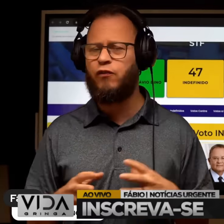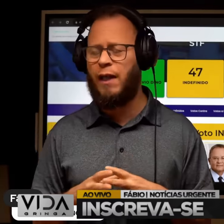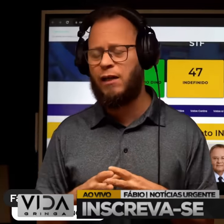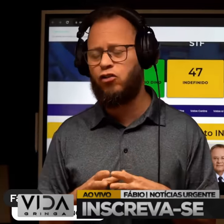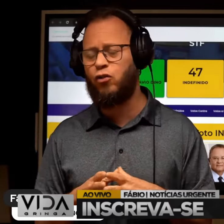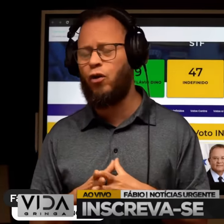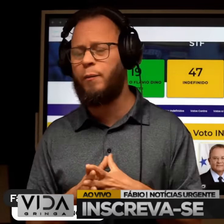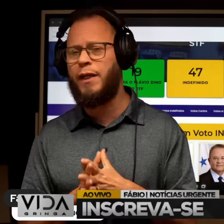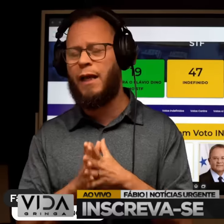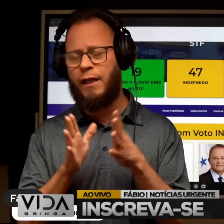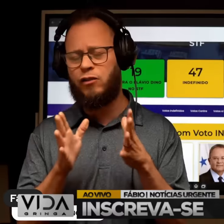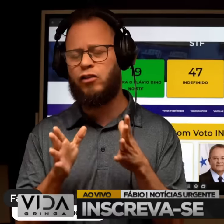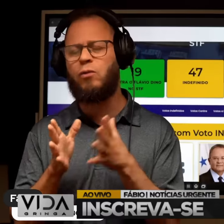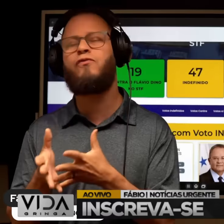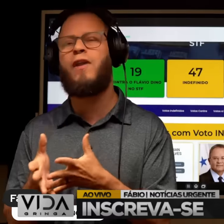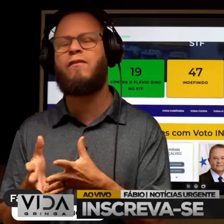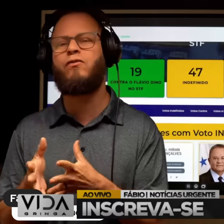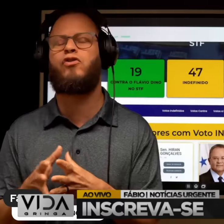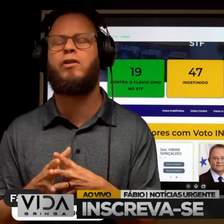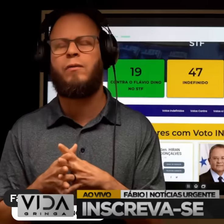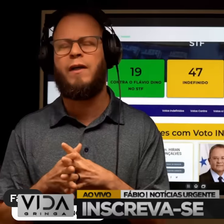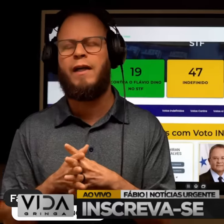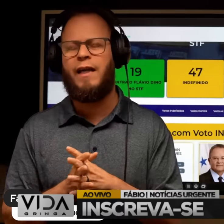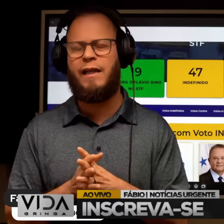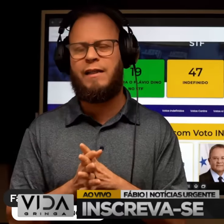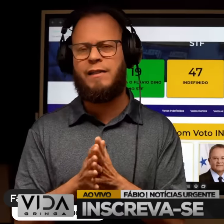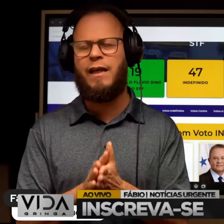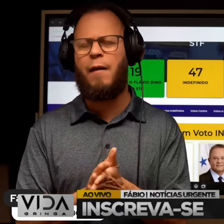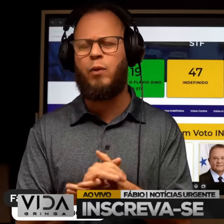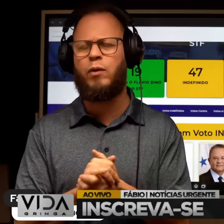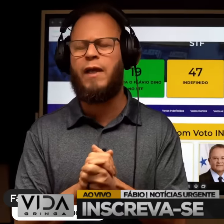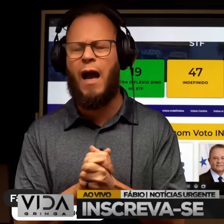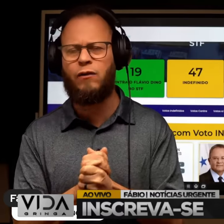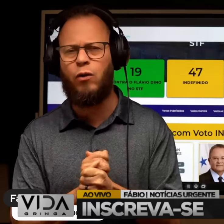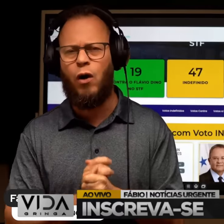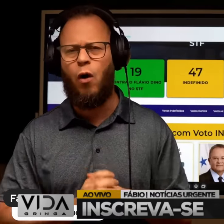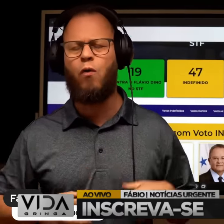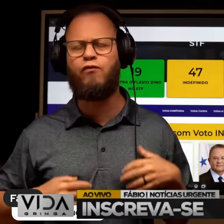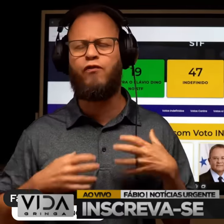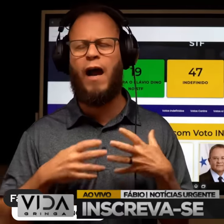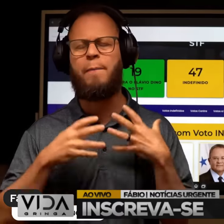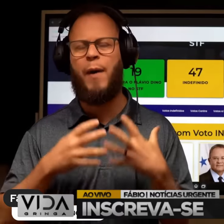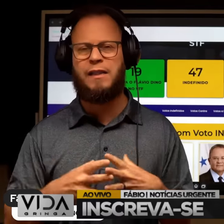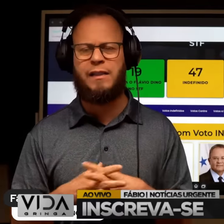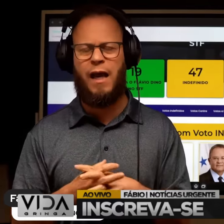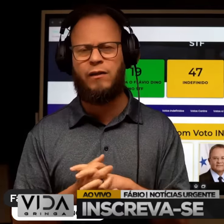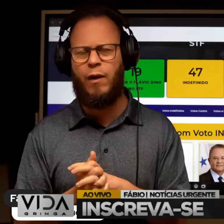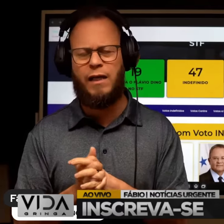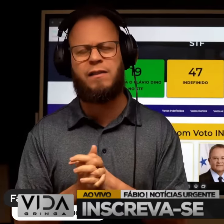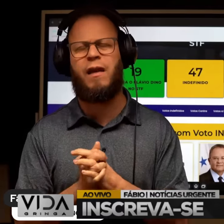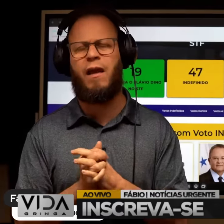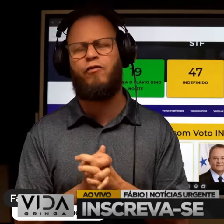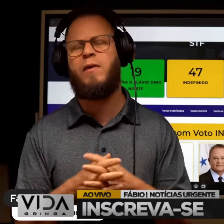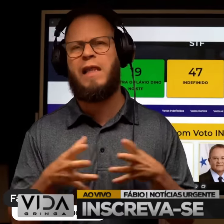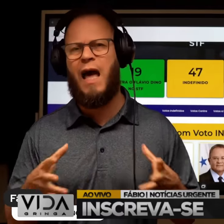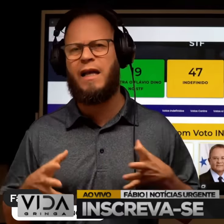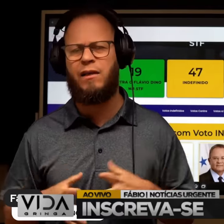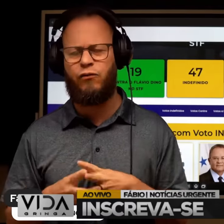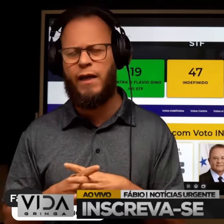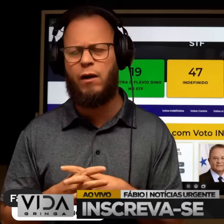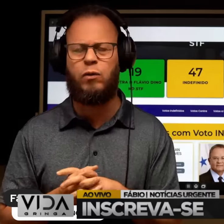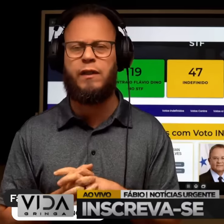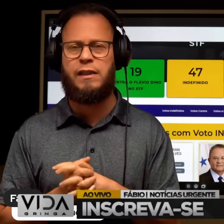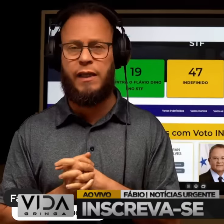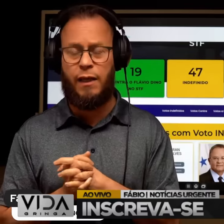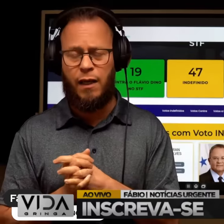vamos falar sobre a questão do Flávio Dino. Ele será bloqueado ou vai passar no STF? Um milagre